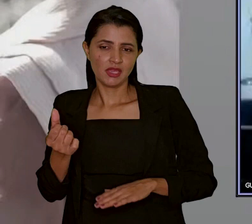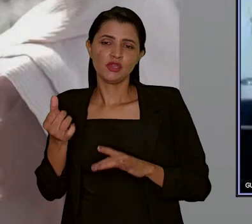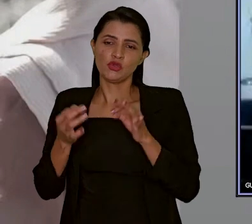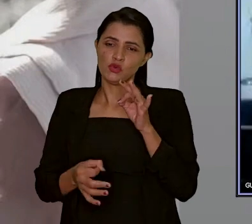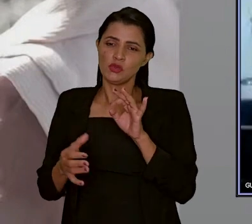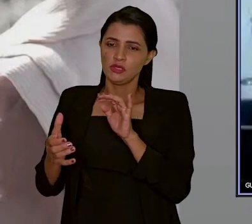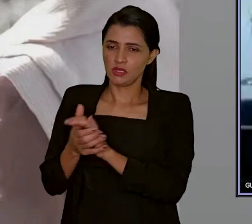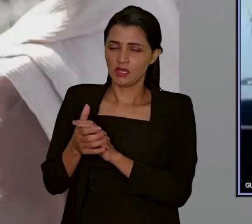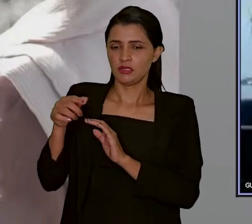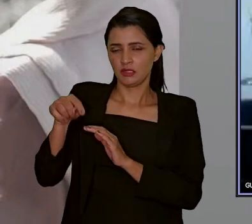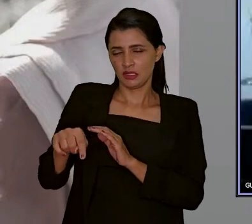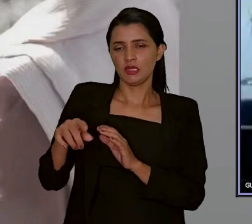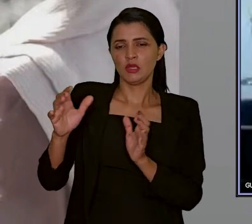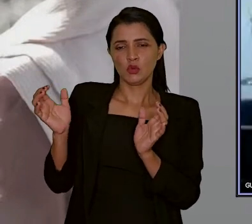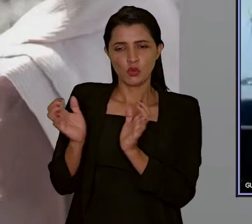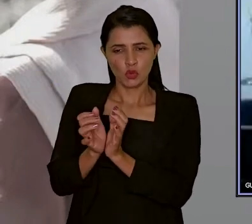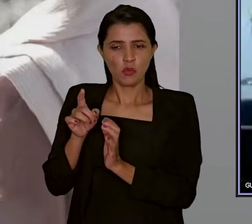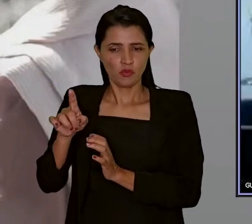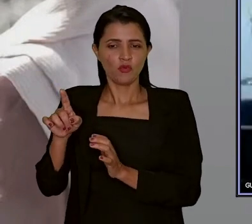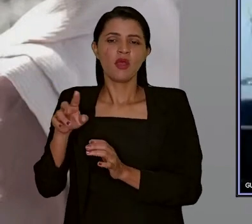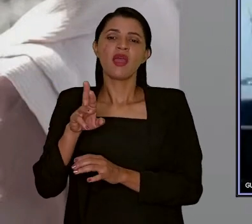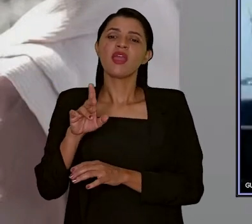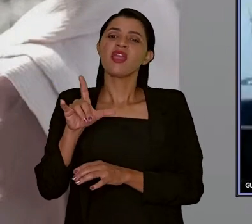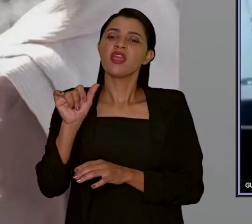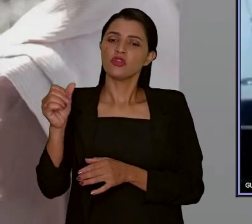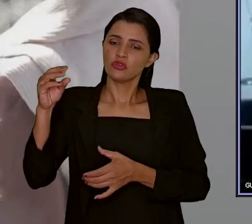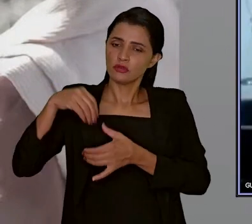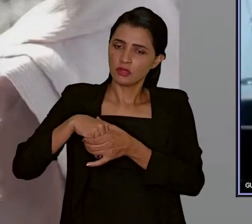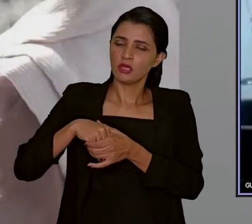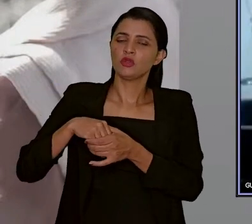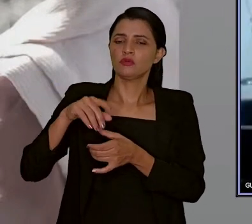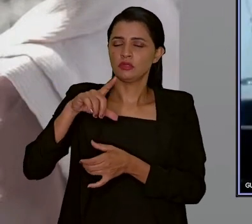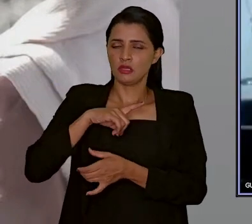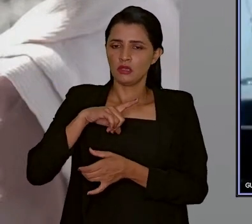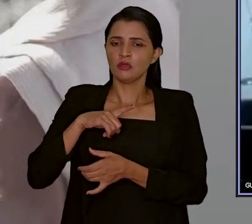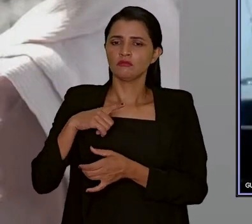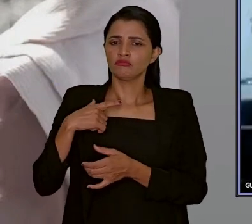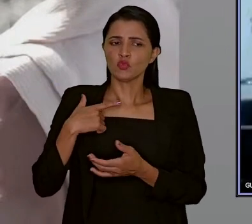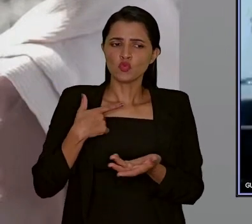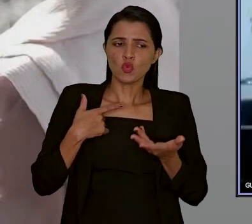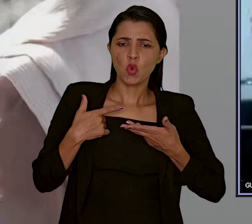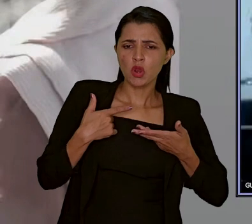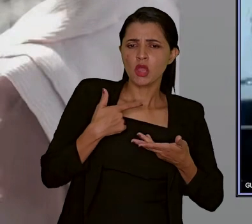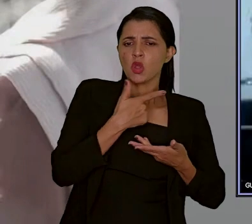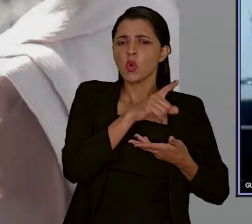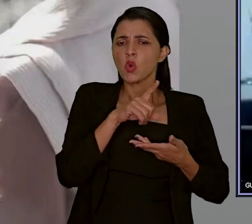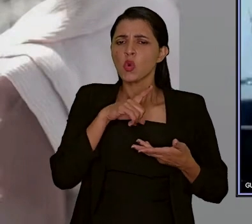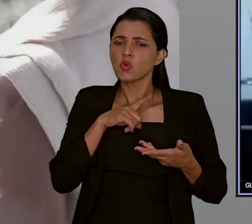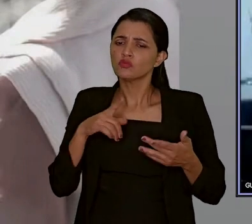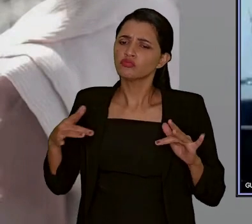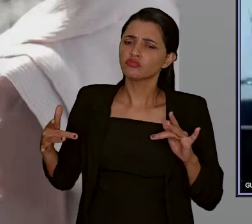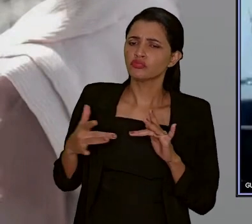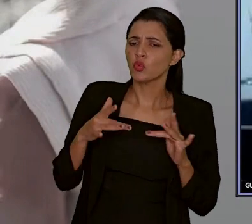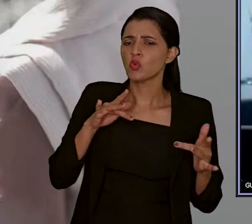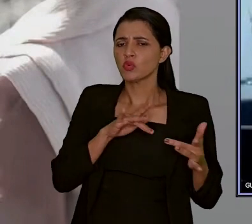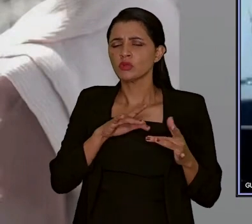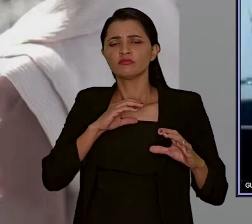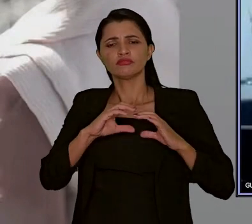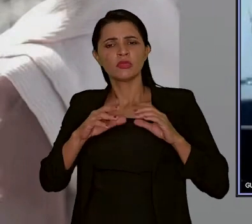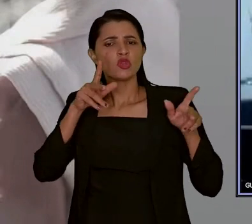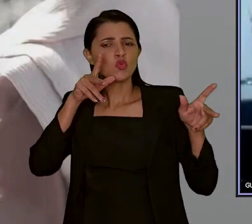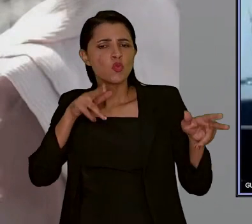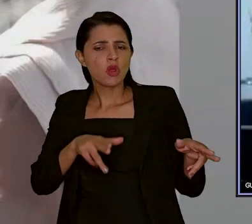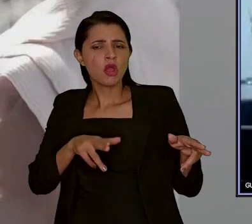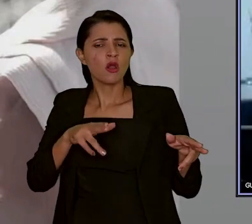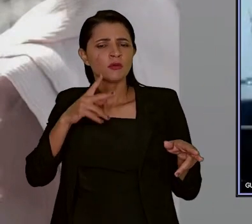compomos essa rede interna, com qualquer colega, exatamente com esse espírito